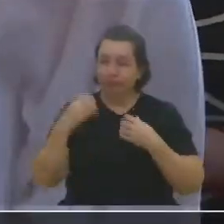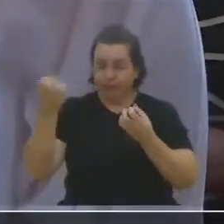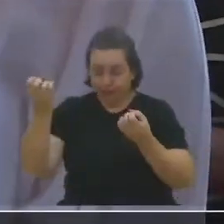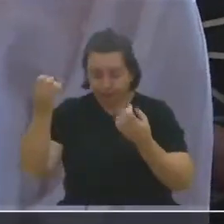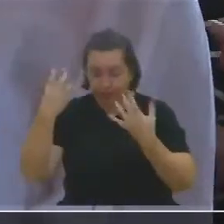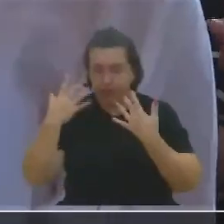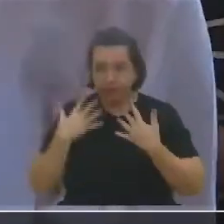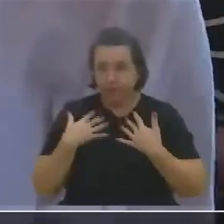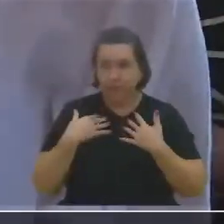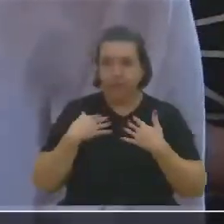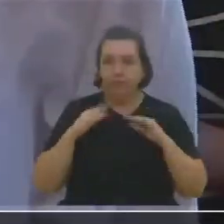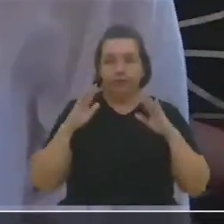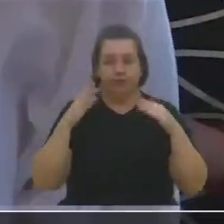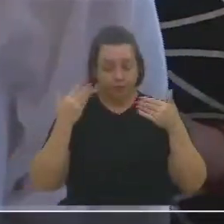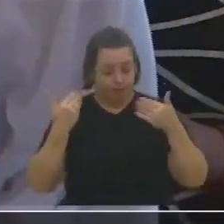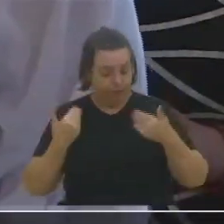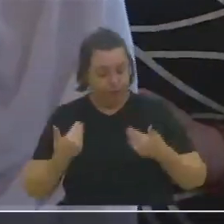sou da